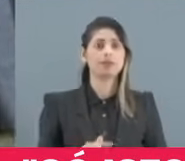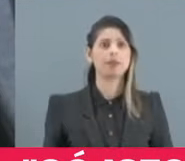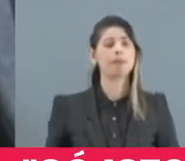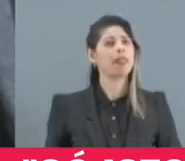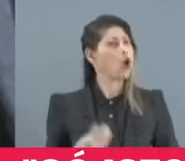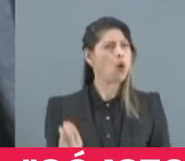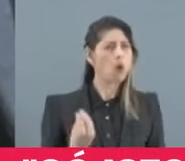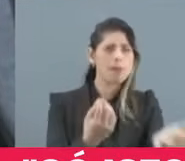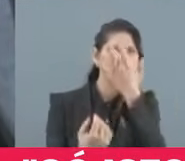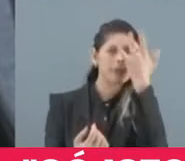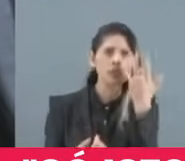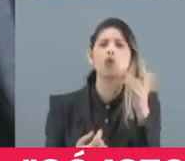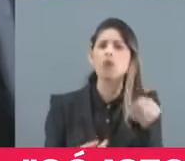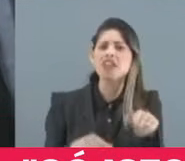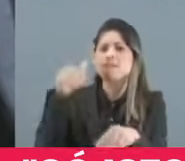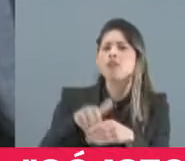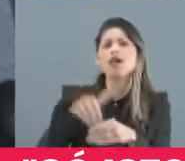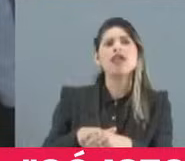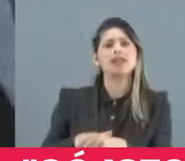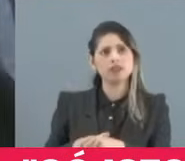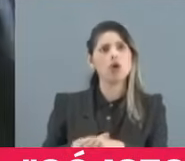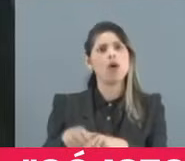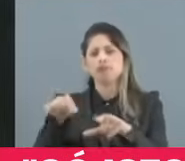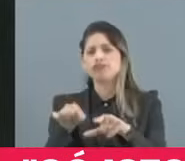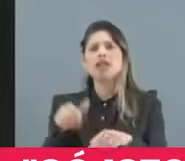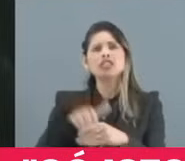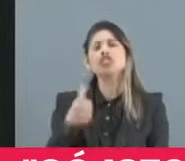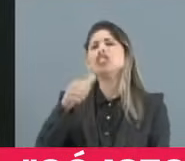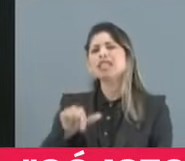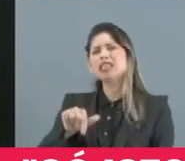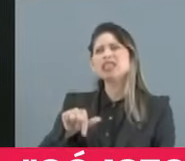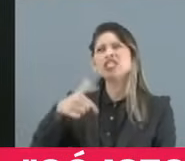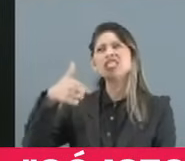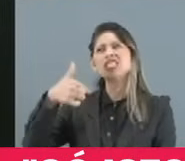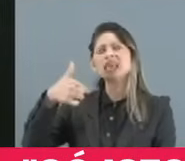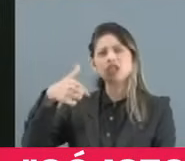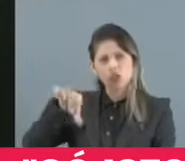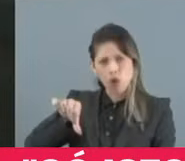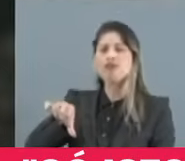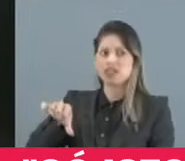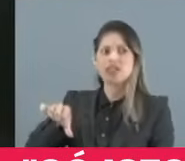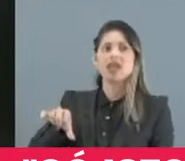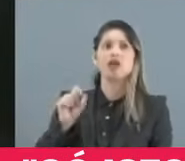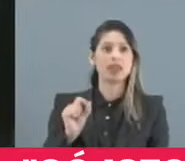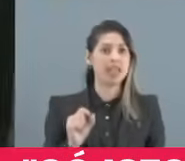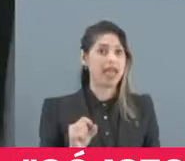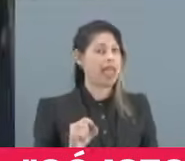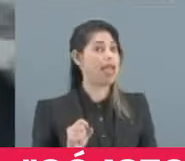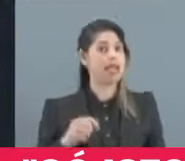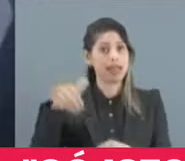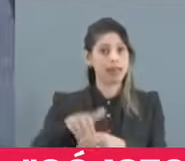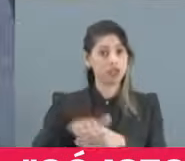Uma pessoa e seus familiares foram eleitos em 19, 17 eleições. A situação do presidente, que antes era só ventilada